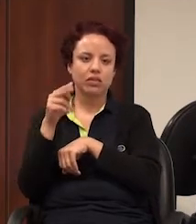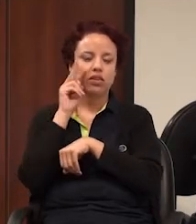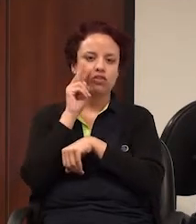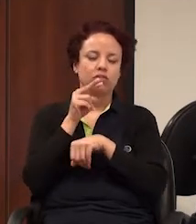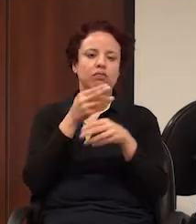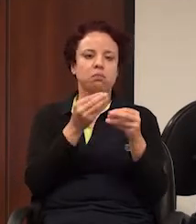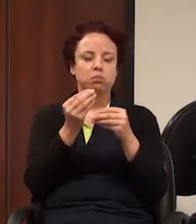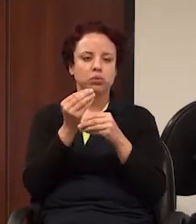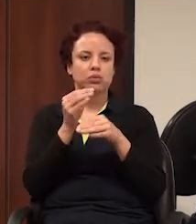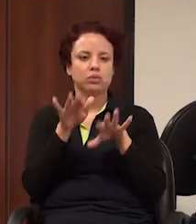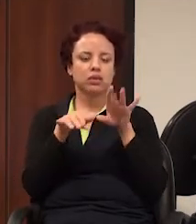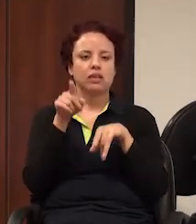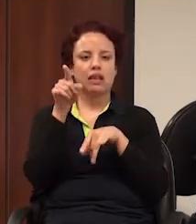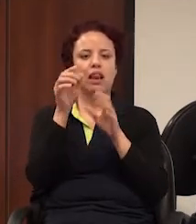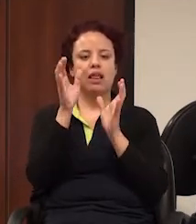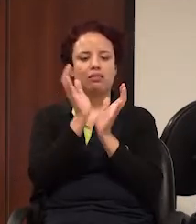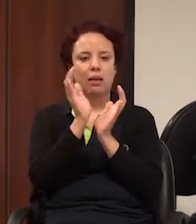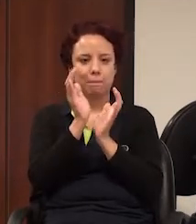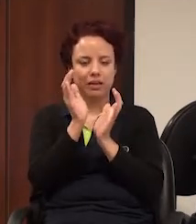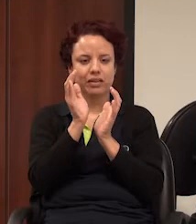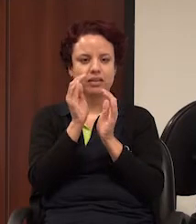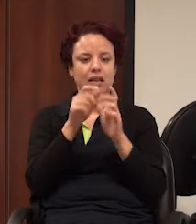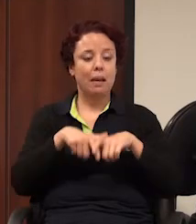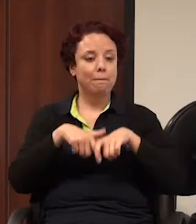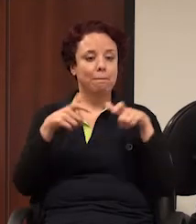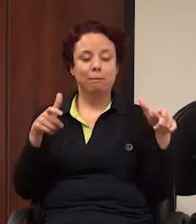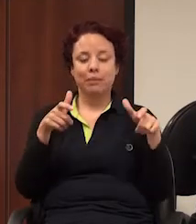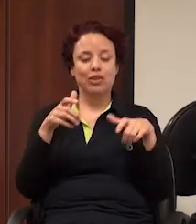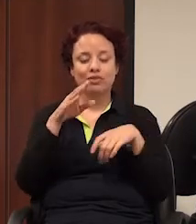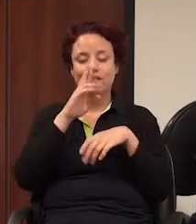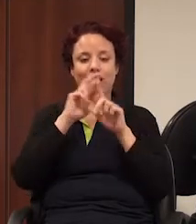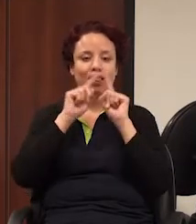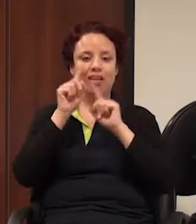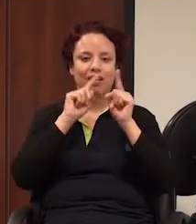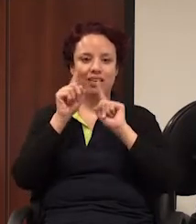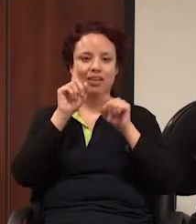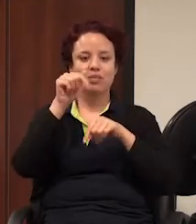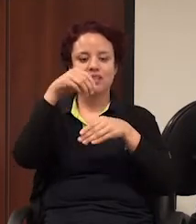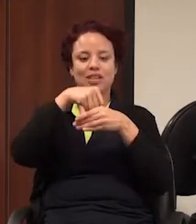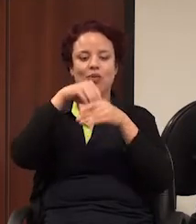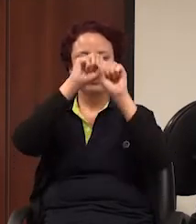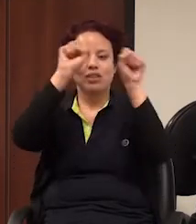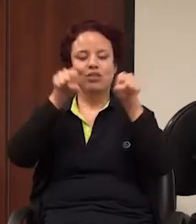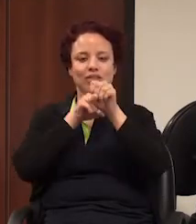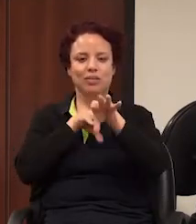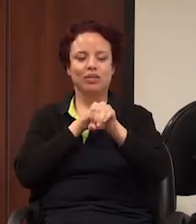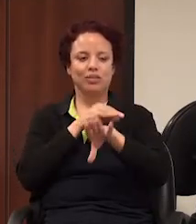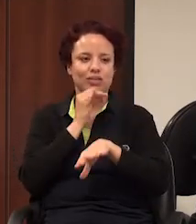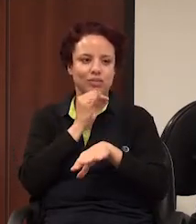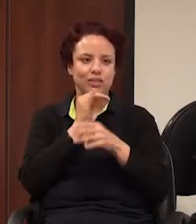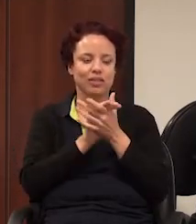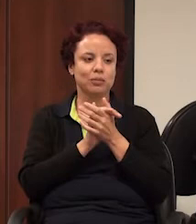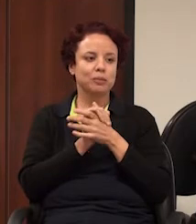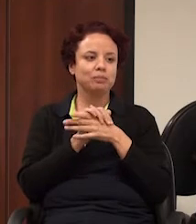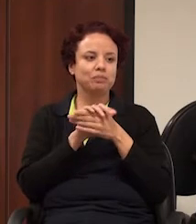de repente, lá na PAI mesmo, as grandes reclamações no sistema da educação, por exemplo. Né? E